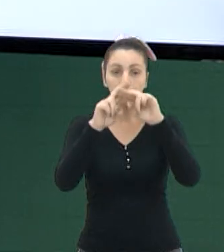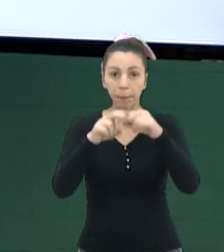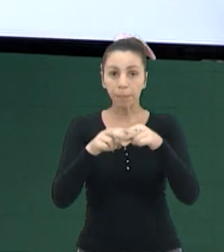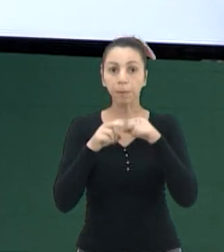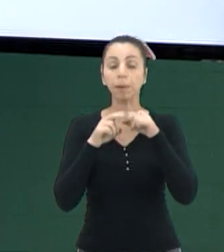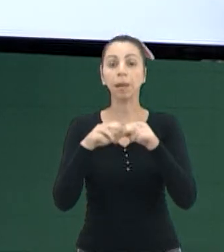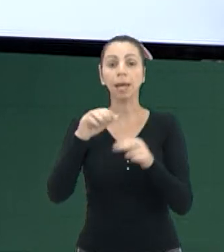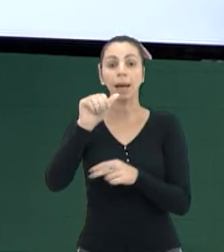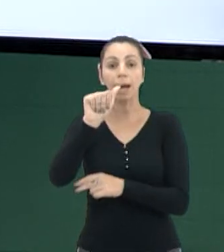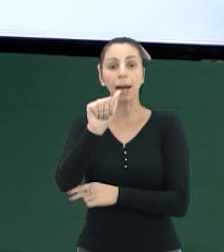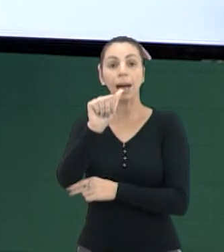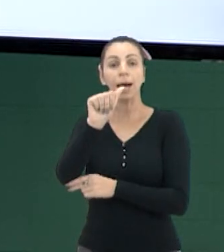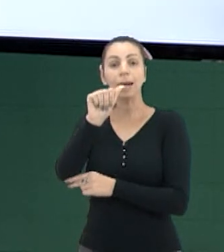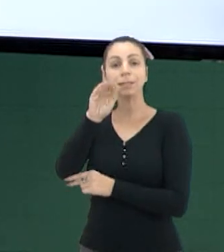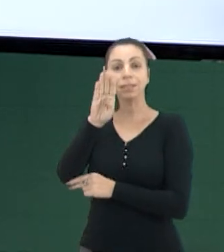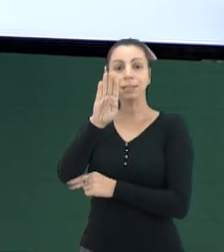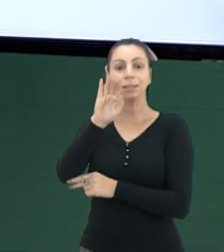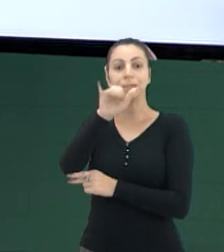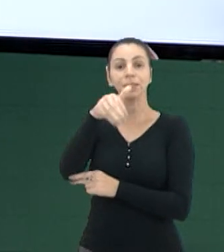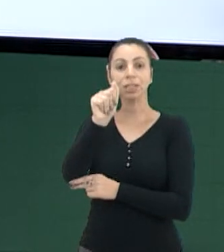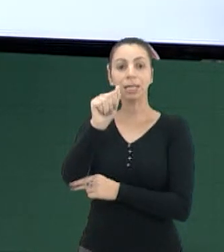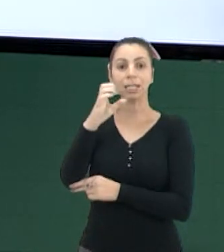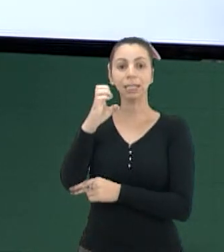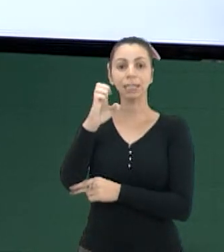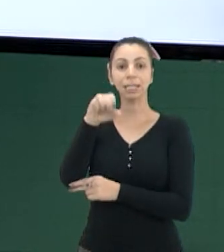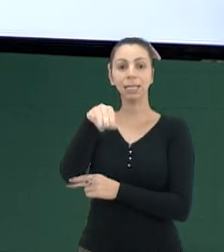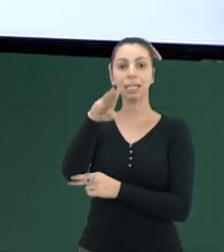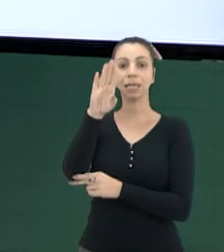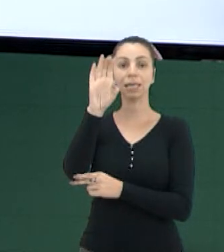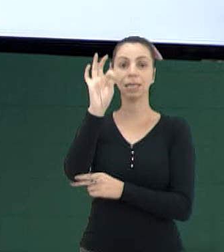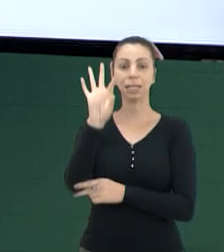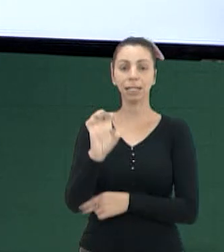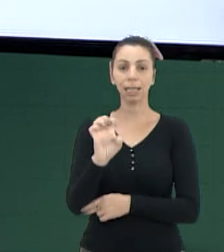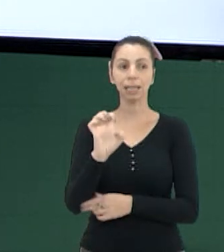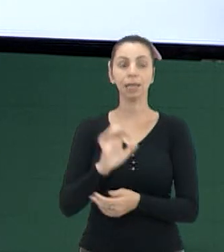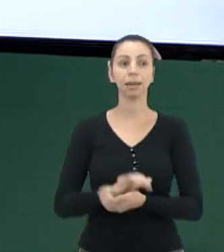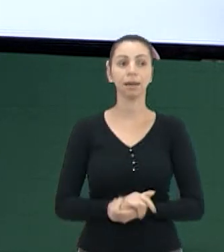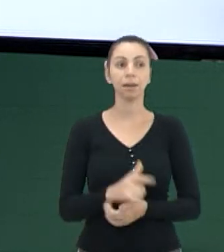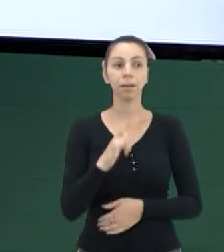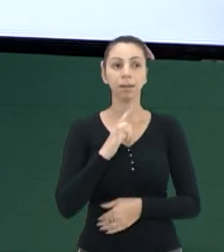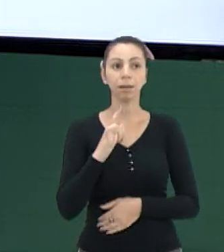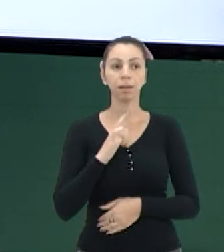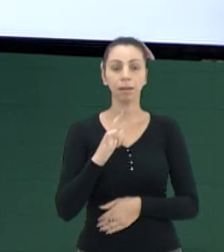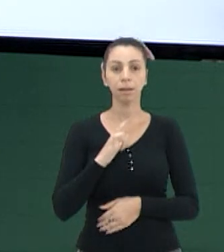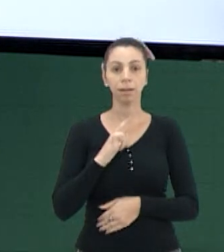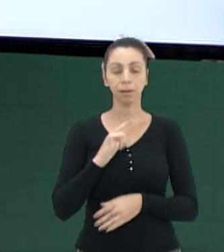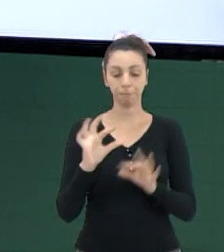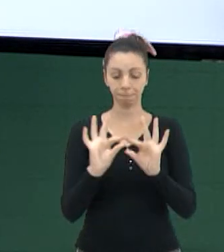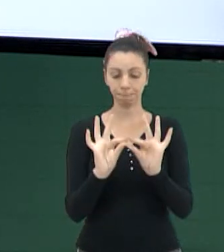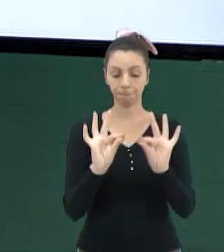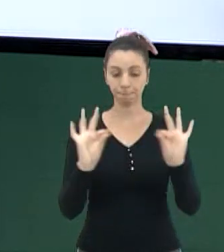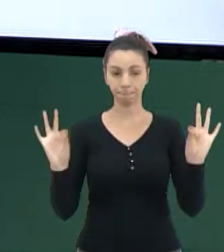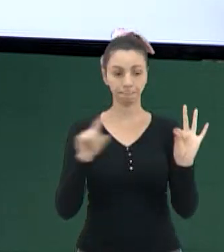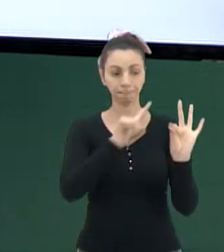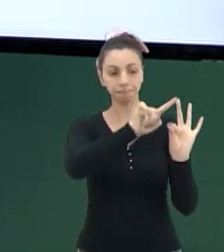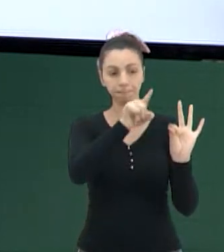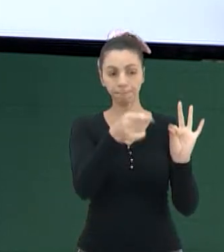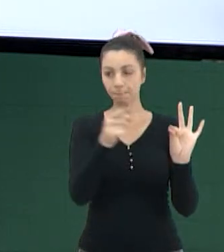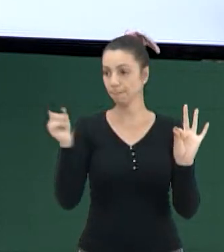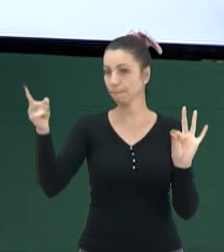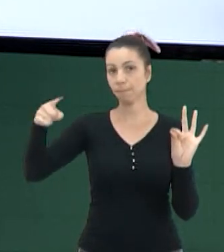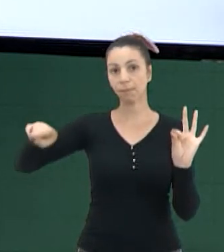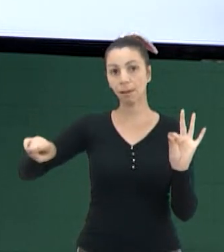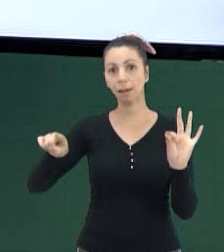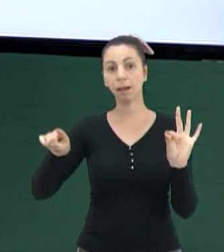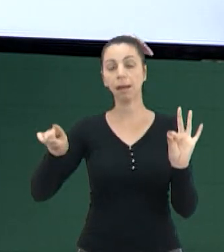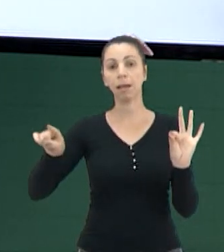chamados adjacentes, nós já falamos em aulas passadas também, são chamados de ângulos da base. Então, ângulos da